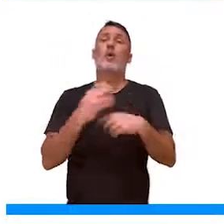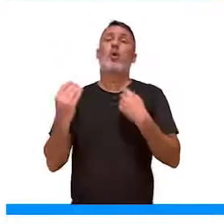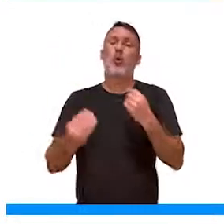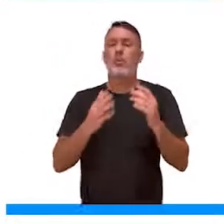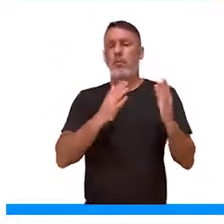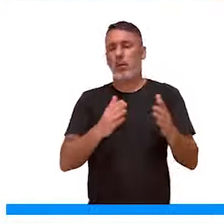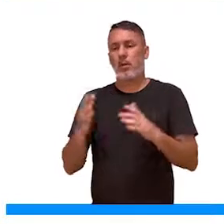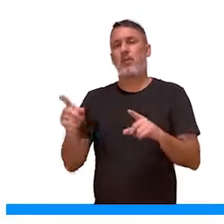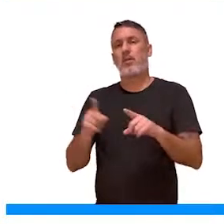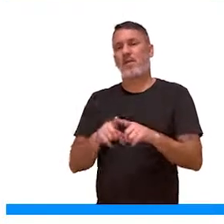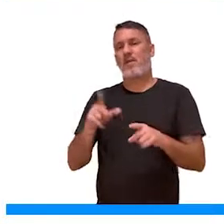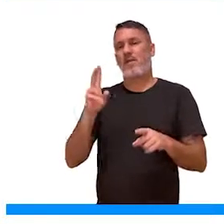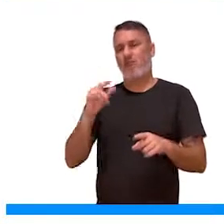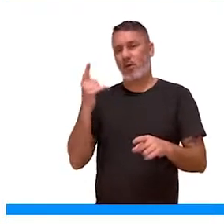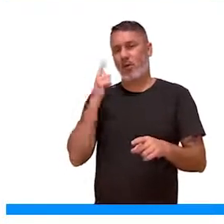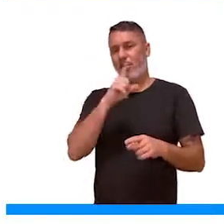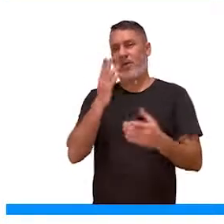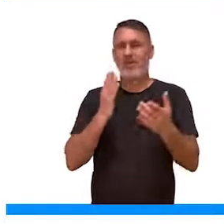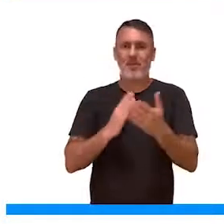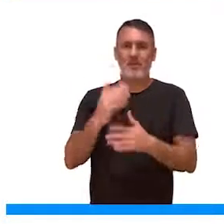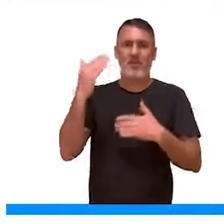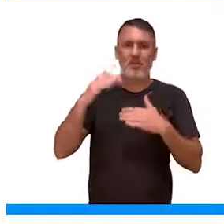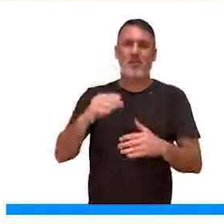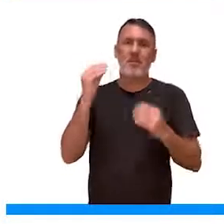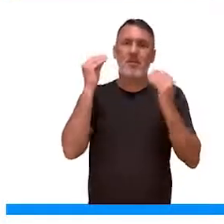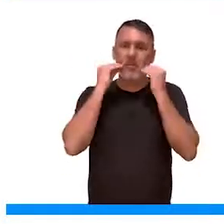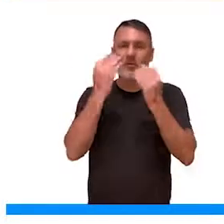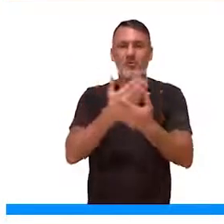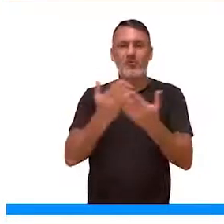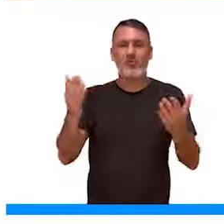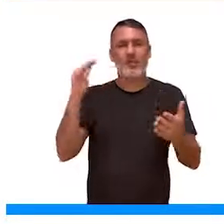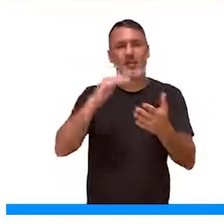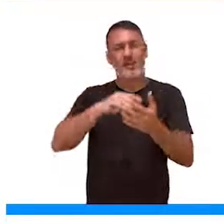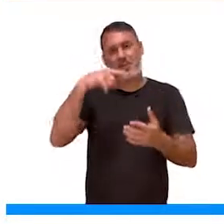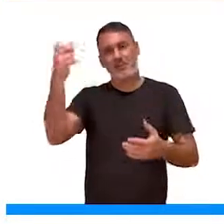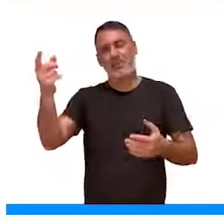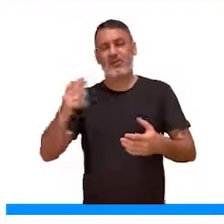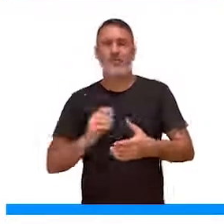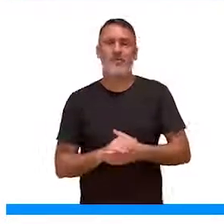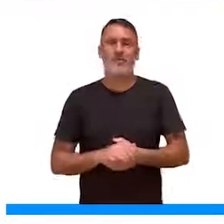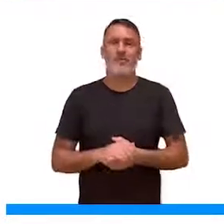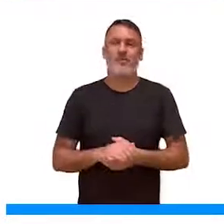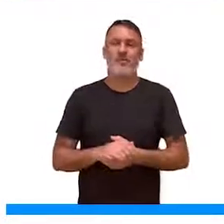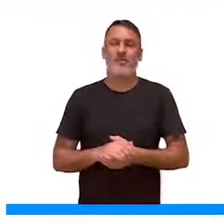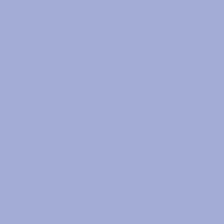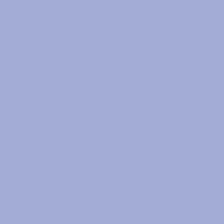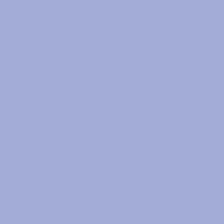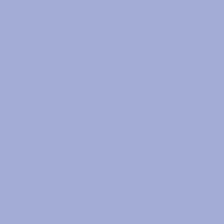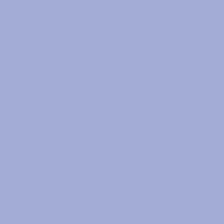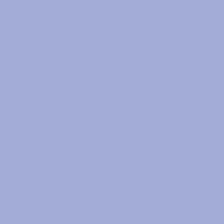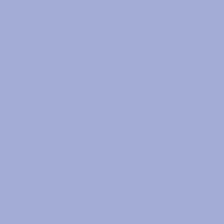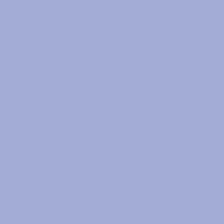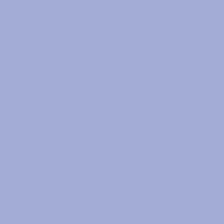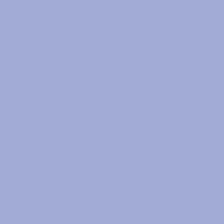dessas doenças, que tá tudo certo e vão mandar muito bem na prova. Um beijo para vocês e até a próxima!